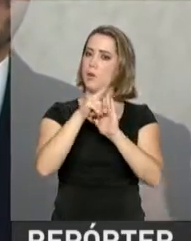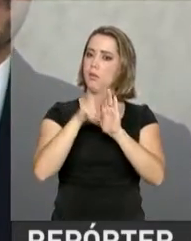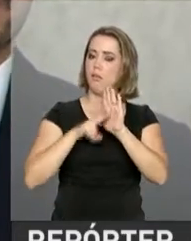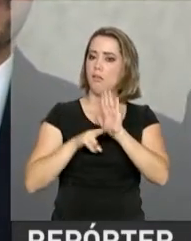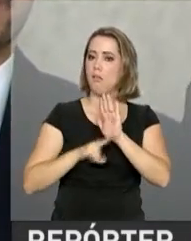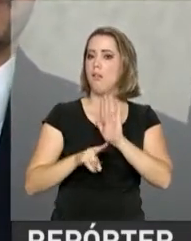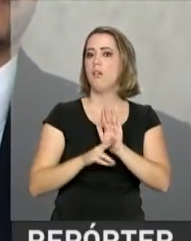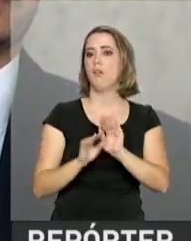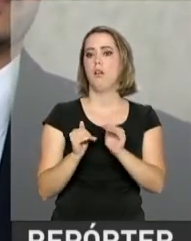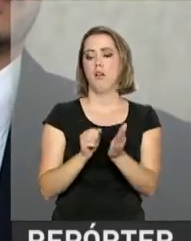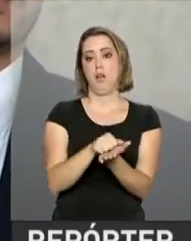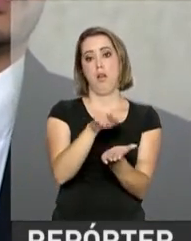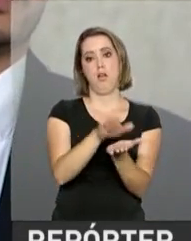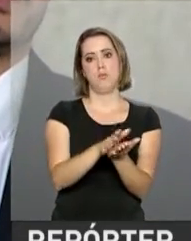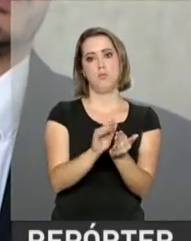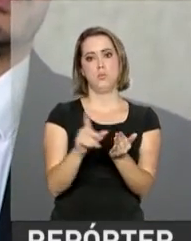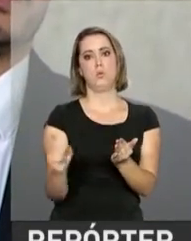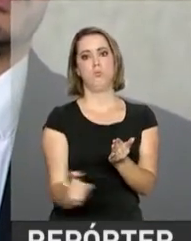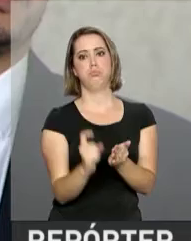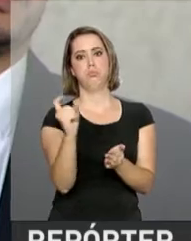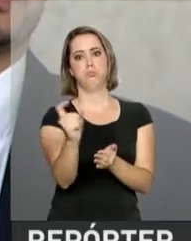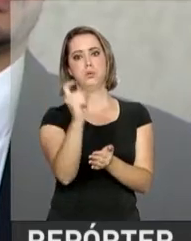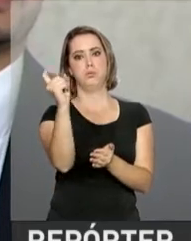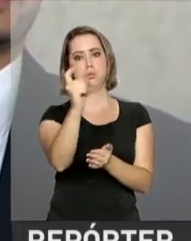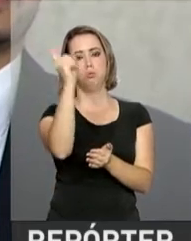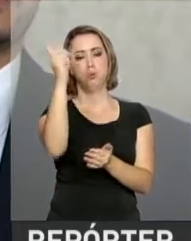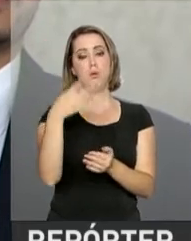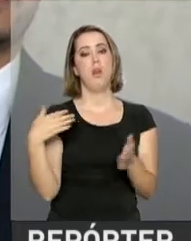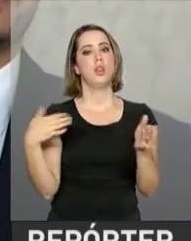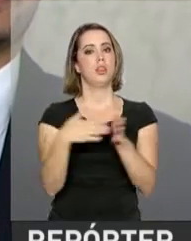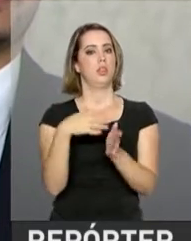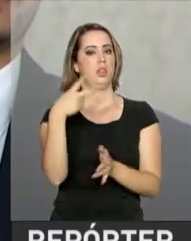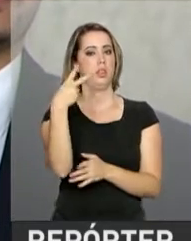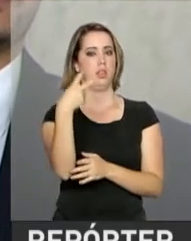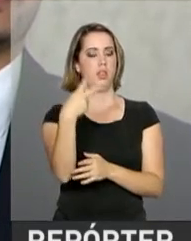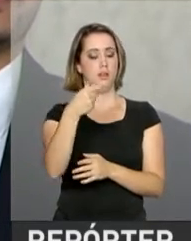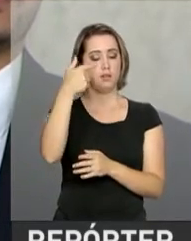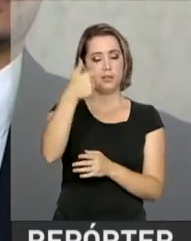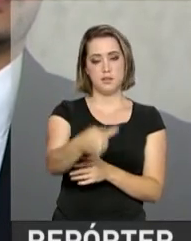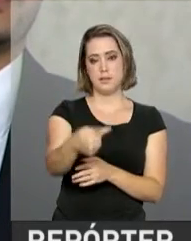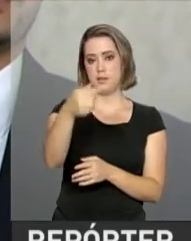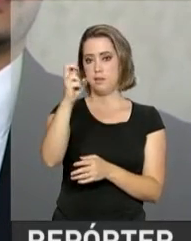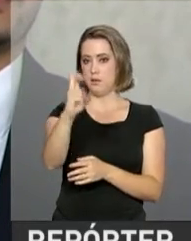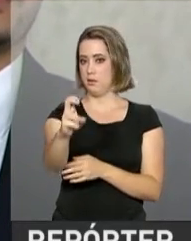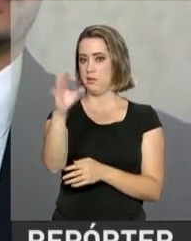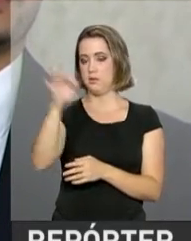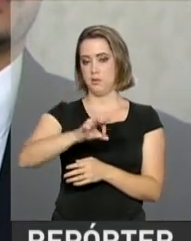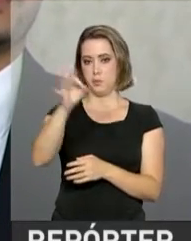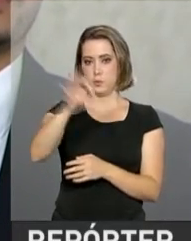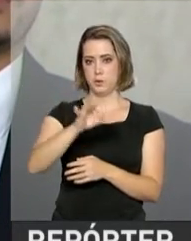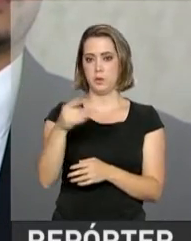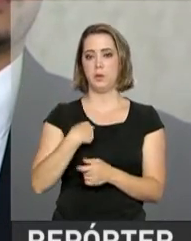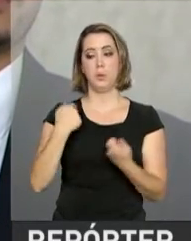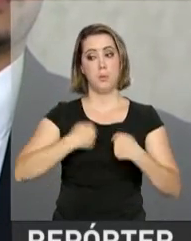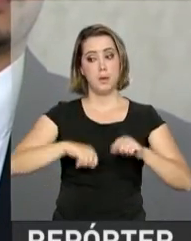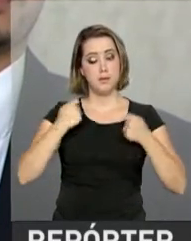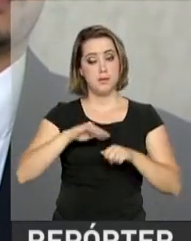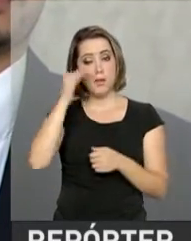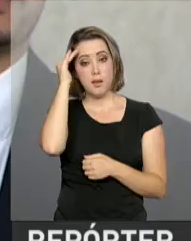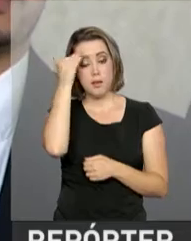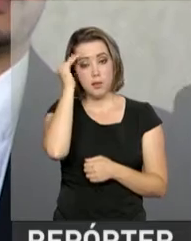multa vai subindo até o percentual de 75% para que todos possam ter muito claro de que o governo